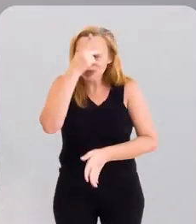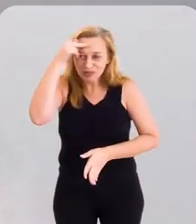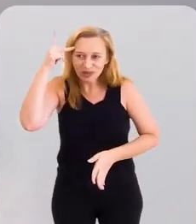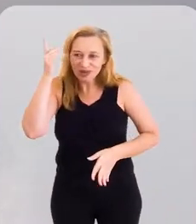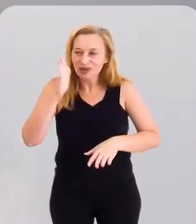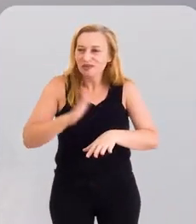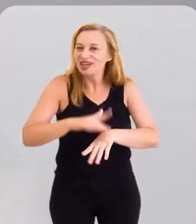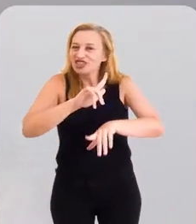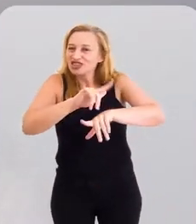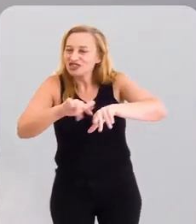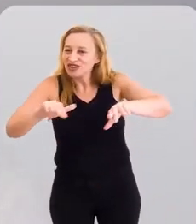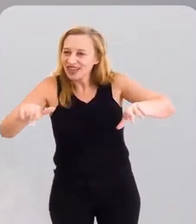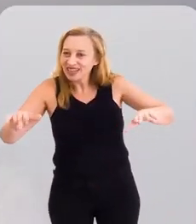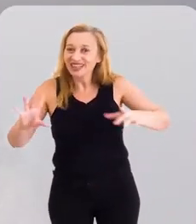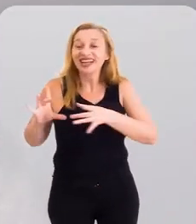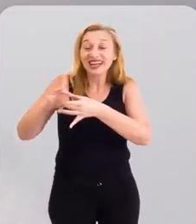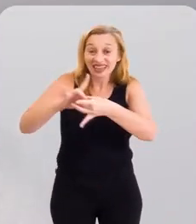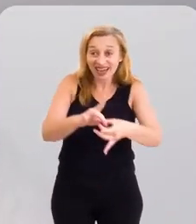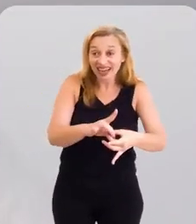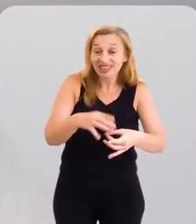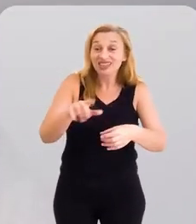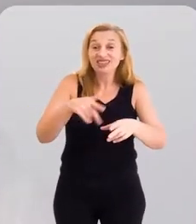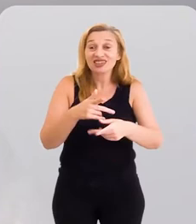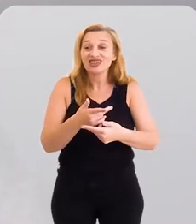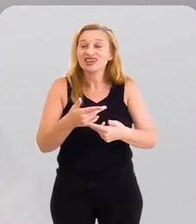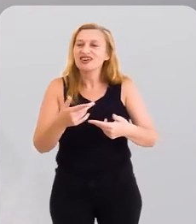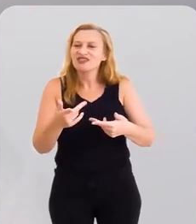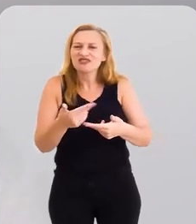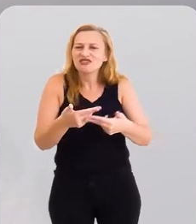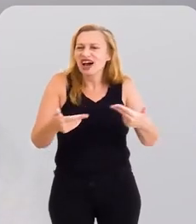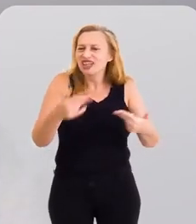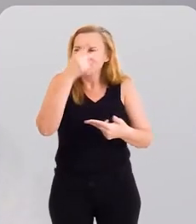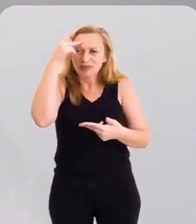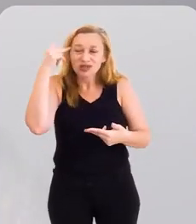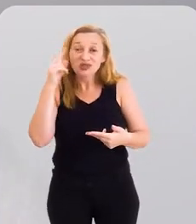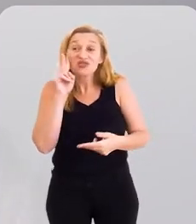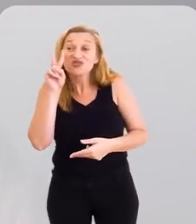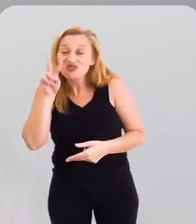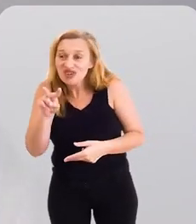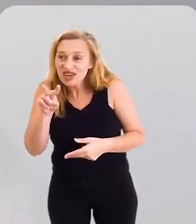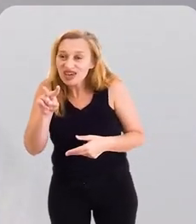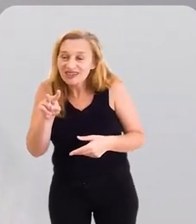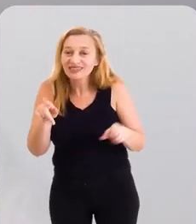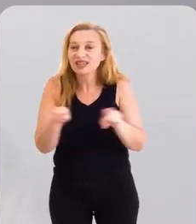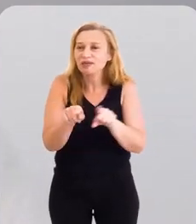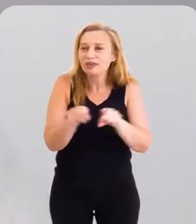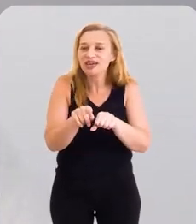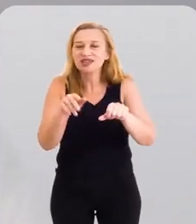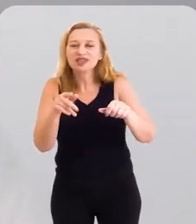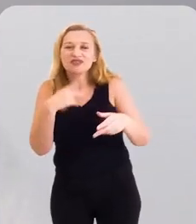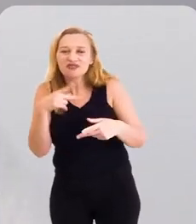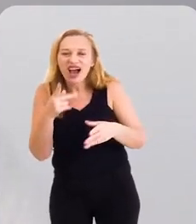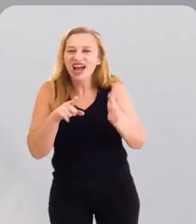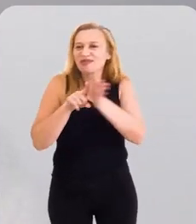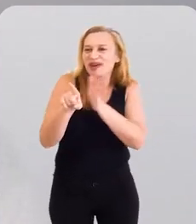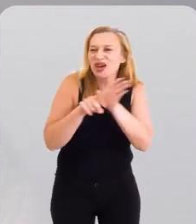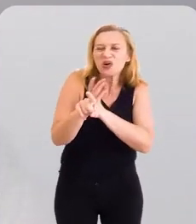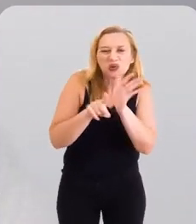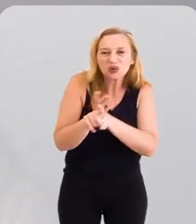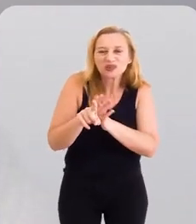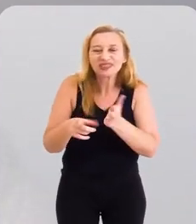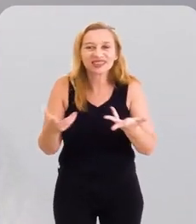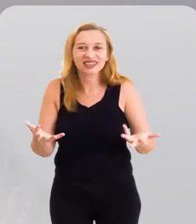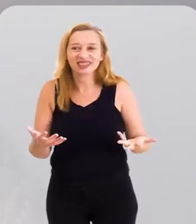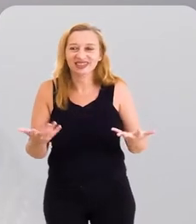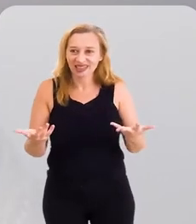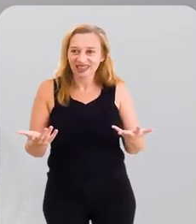para as pessoas sobre os temas mais variados, e dá muito retorno. As pessoas não só assistem, como também interagem, fazem perguntas,